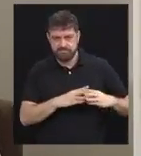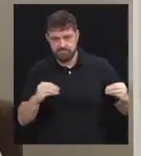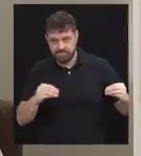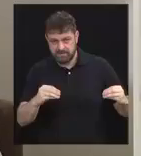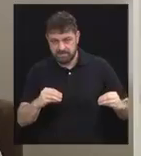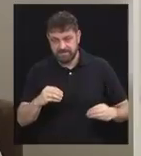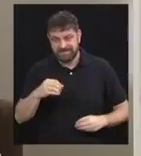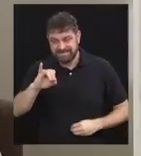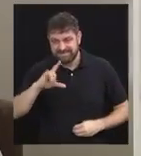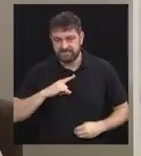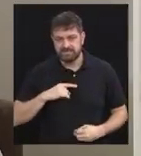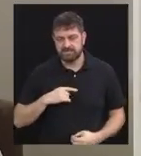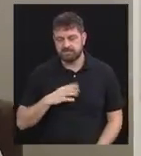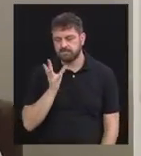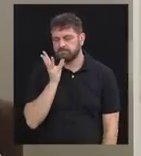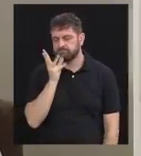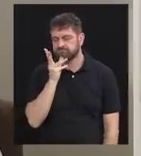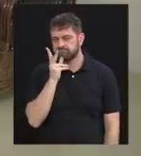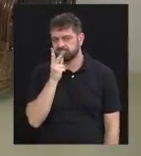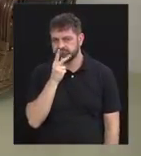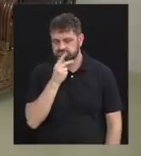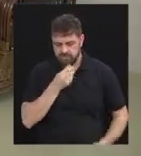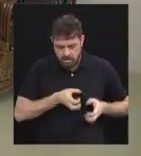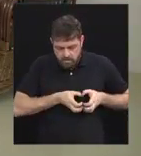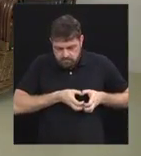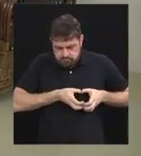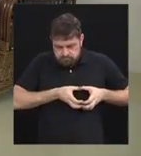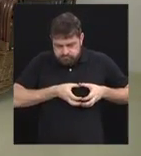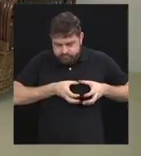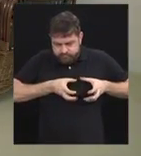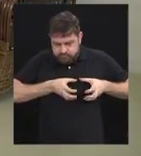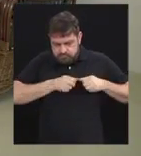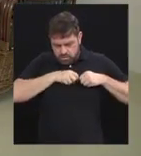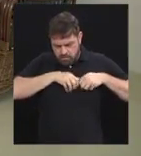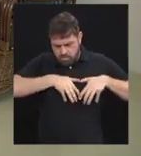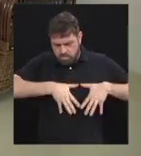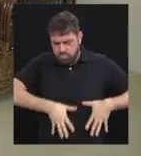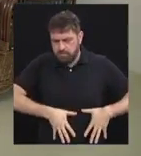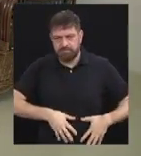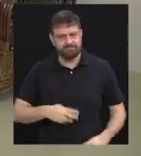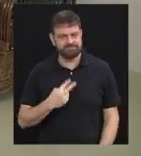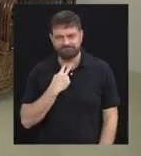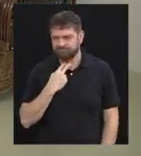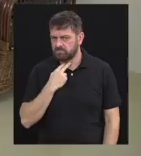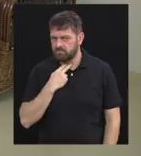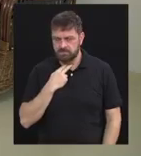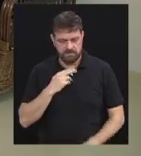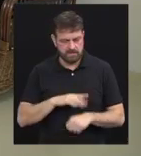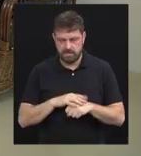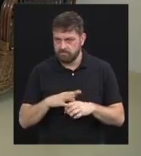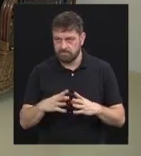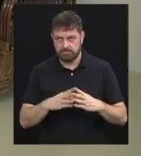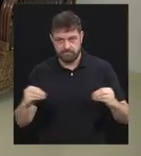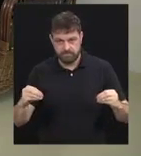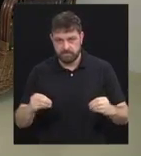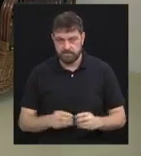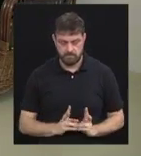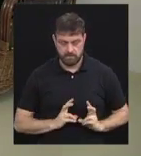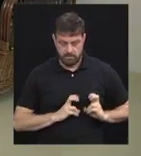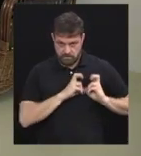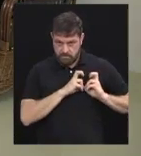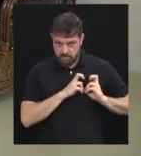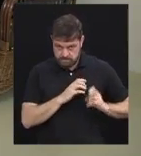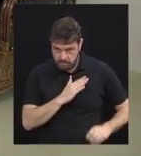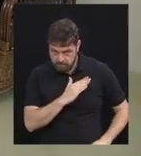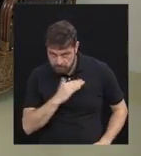cura, enquanto que aquelas que são detectadas já com doença disseminada não têm nenhuma chance de cura. O câncer de mama